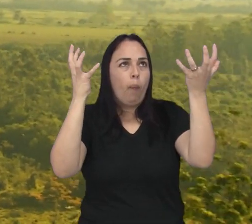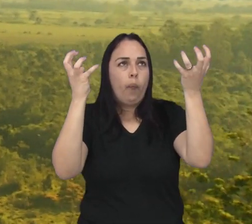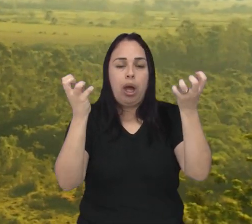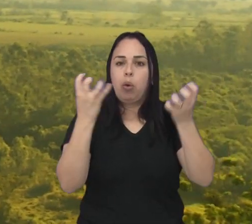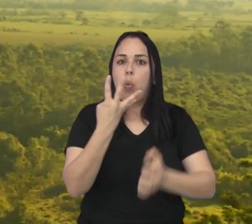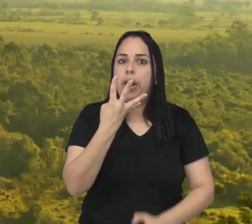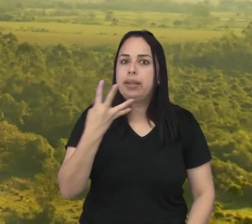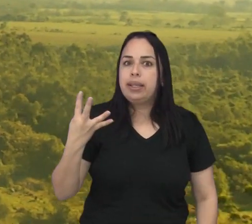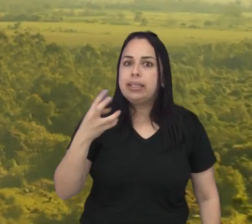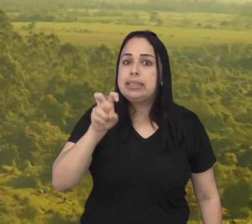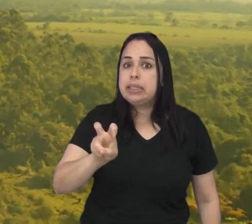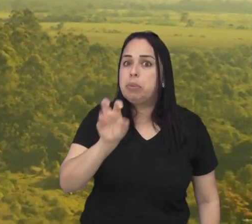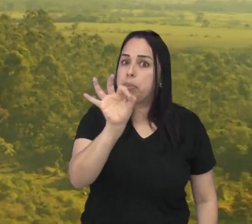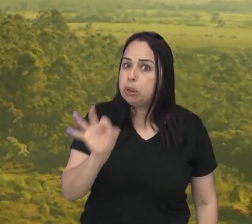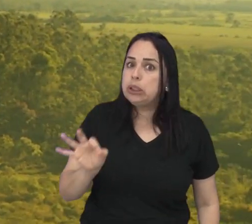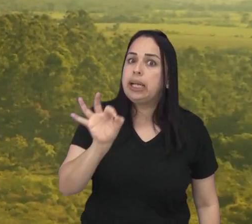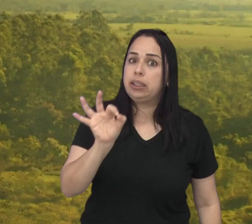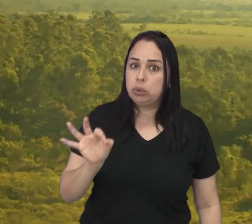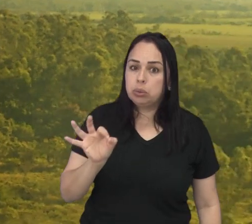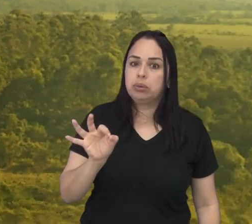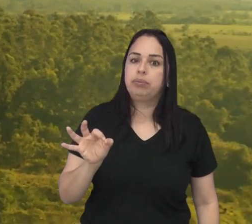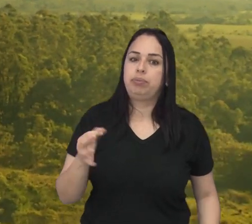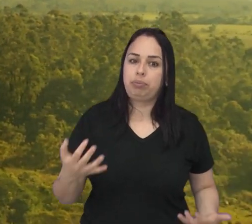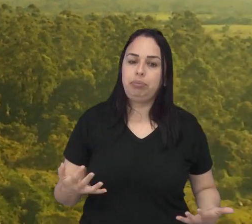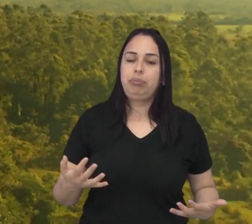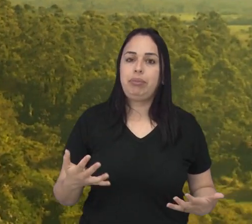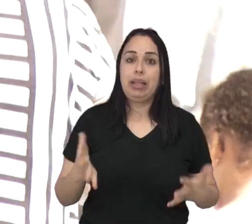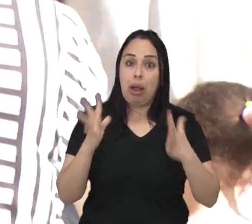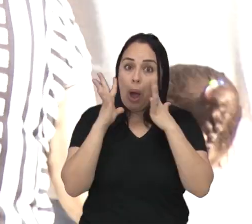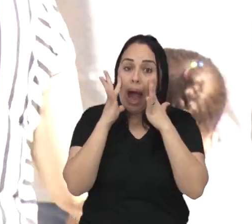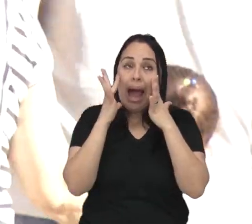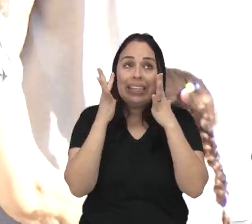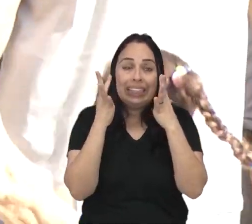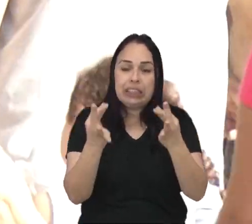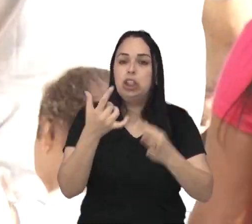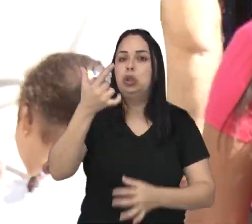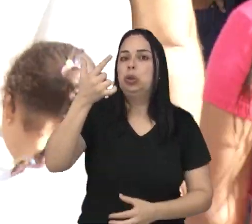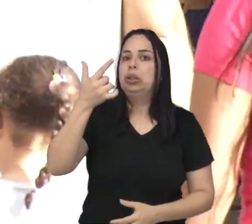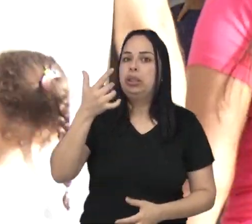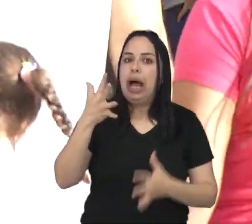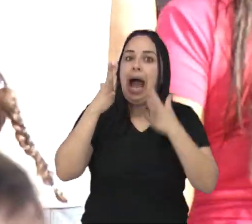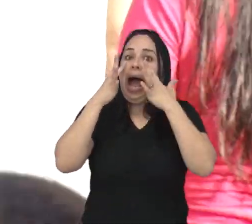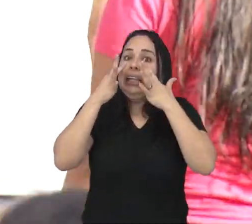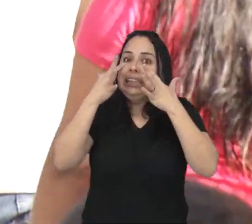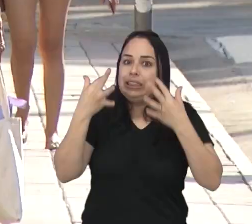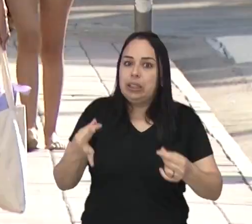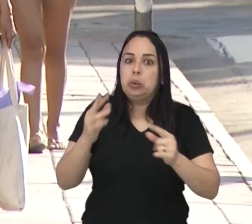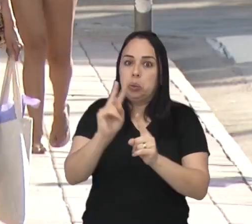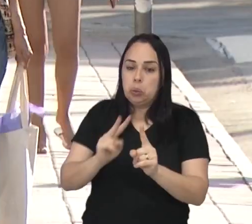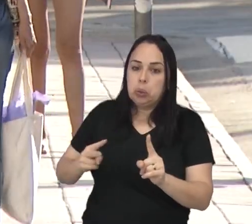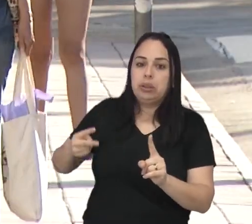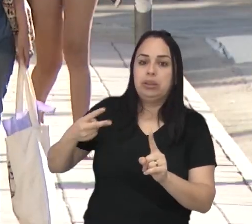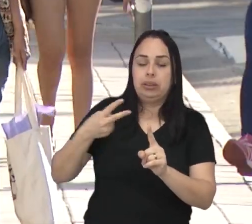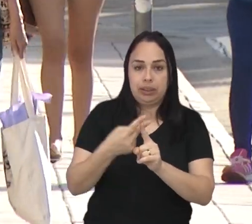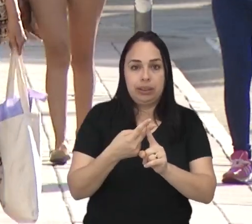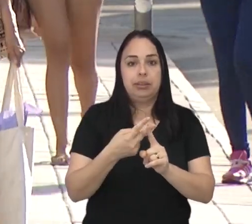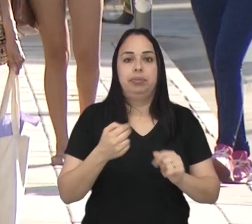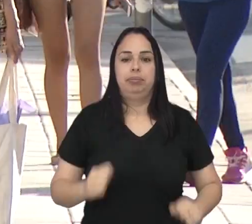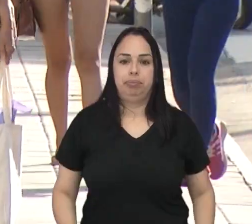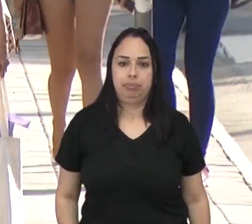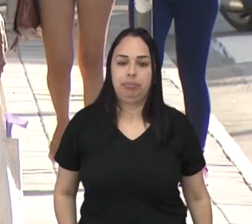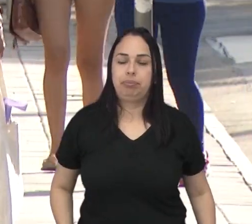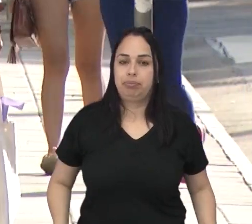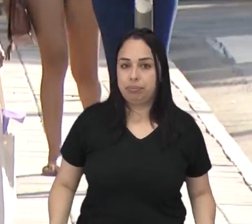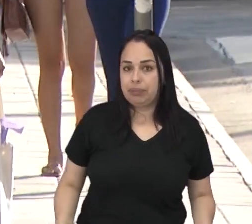casa dos 45% em São José dos Campos. A atenção deve ser redobrada caso o indicador chegue